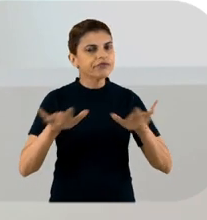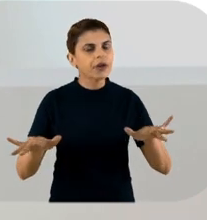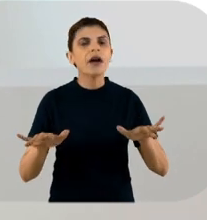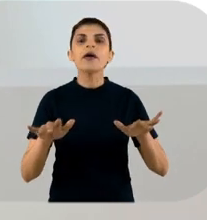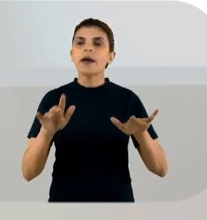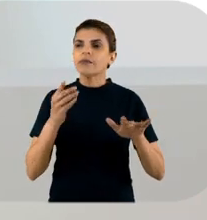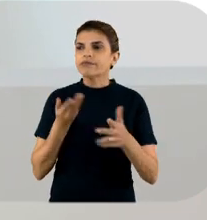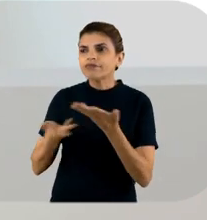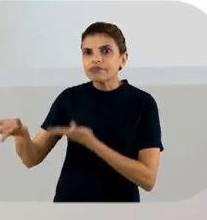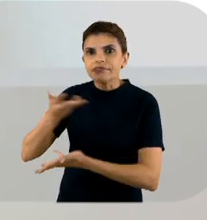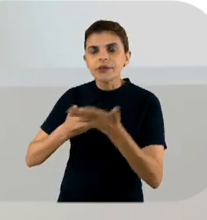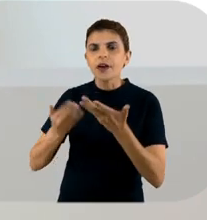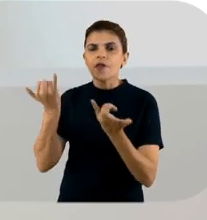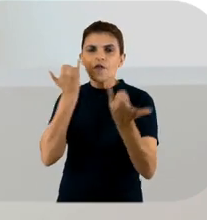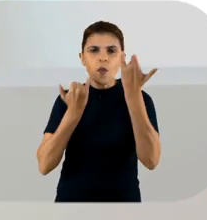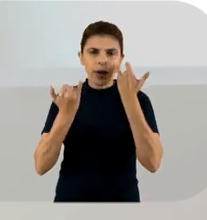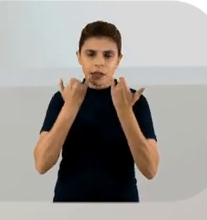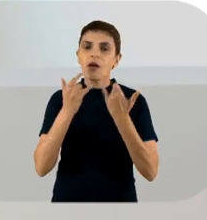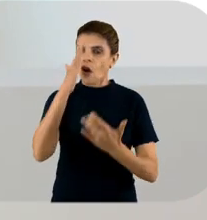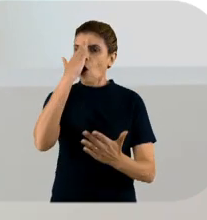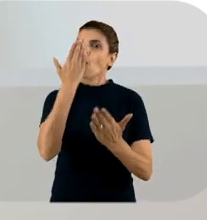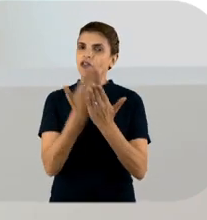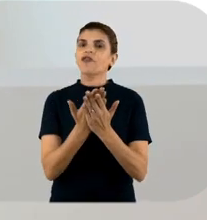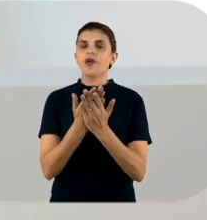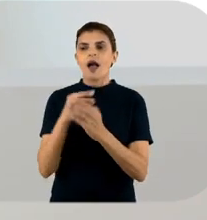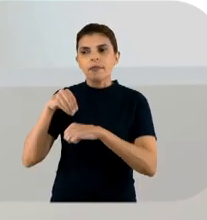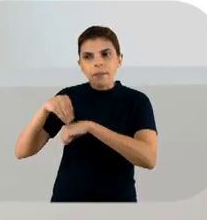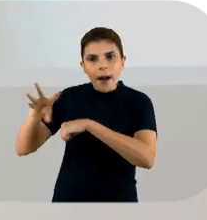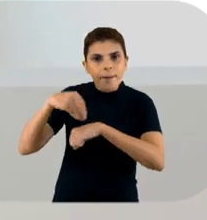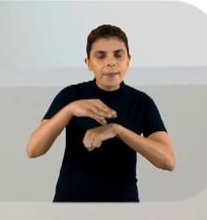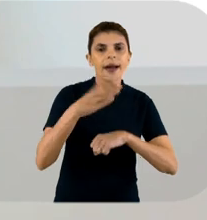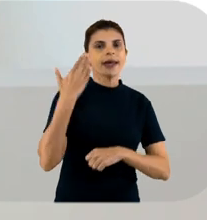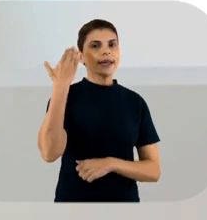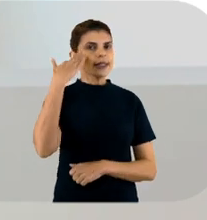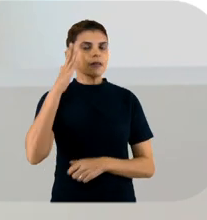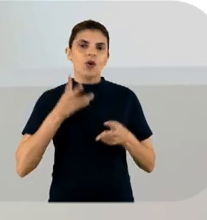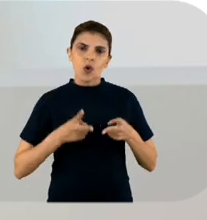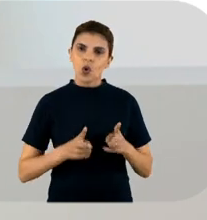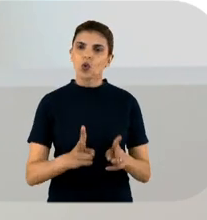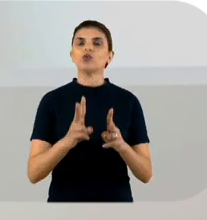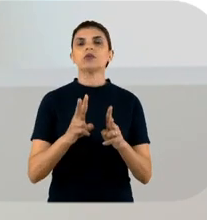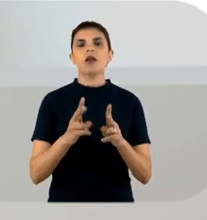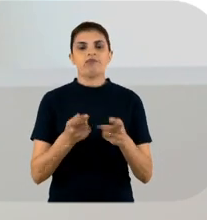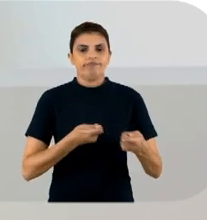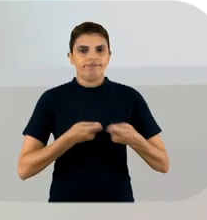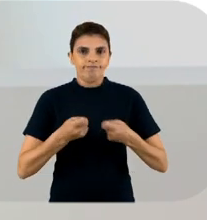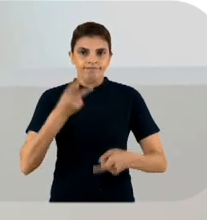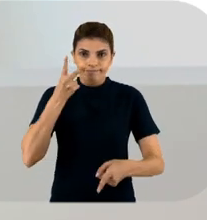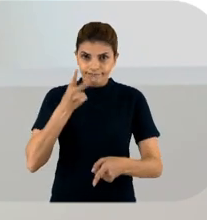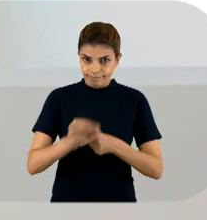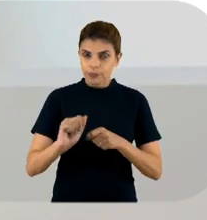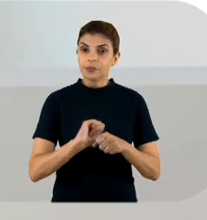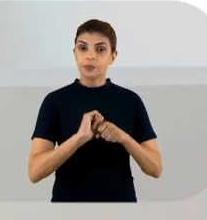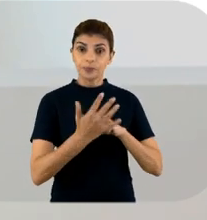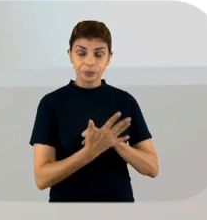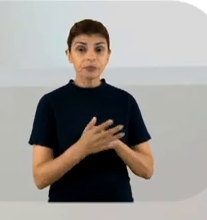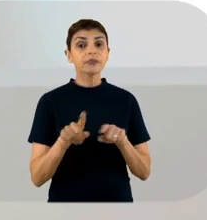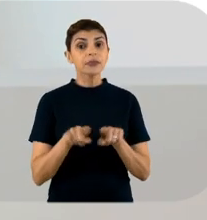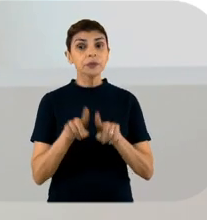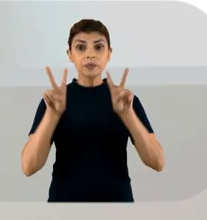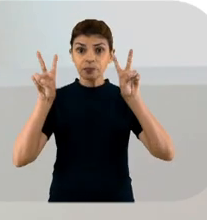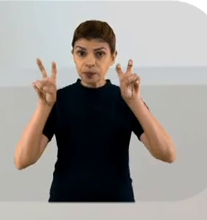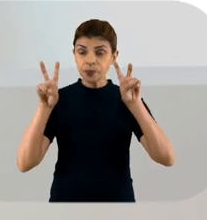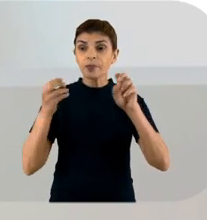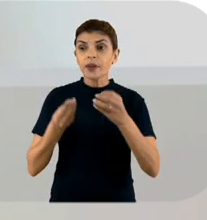de de informações confiáveis é muito importante pra gente entender e para continuar o combate né ainda nesse tema da